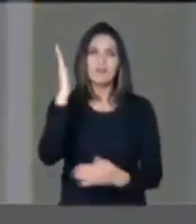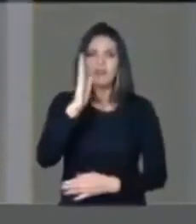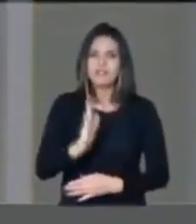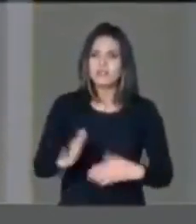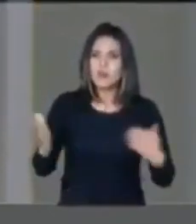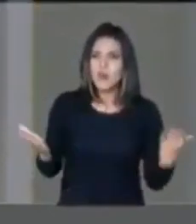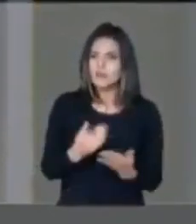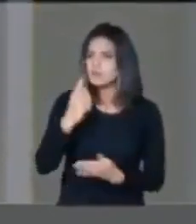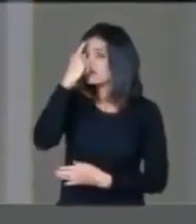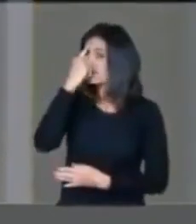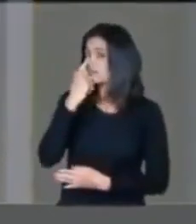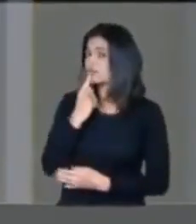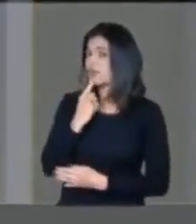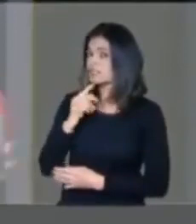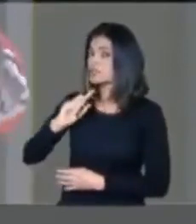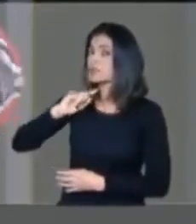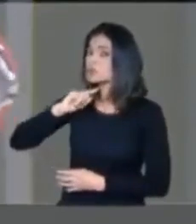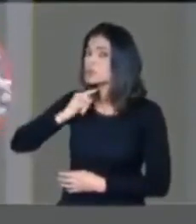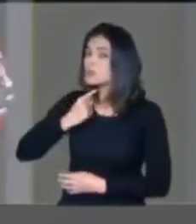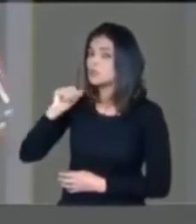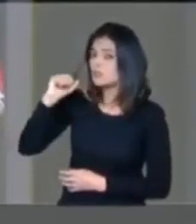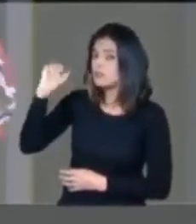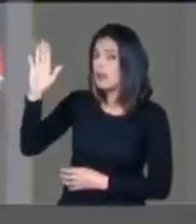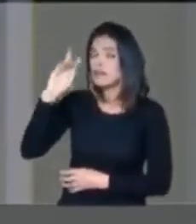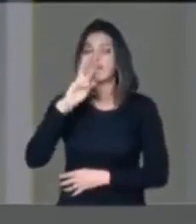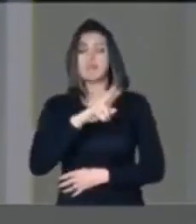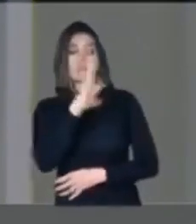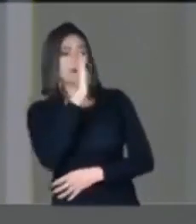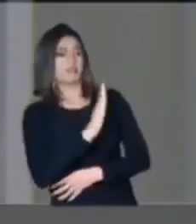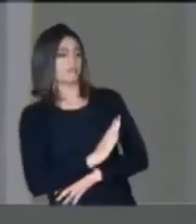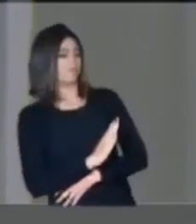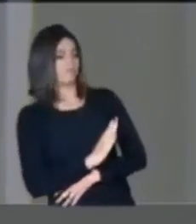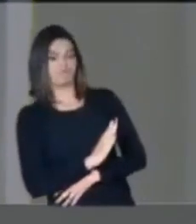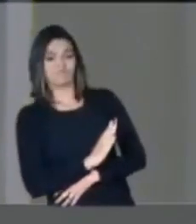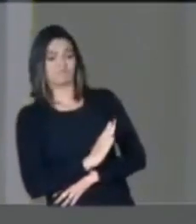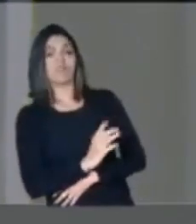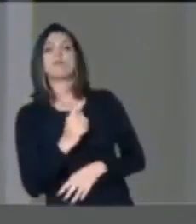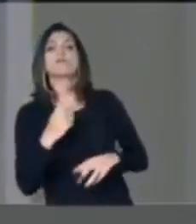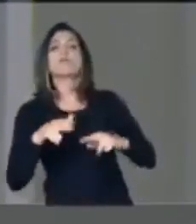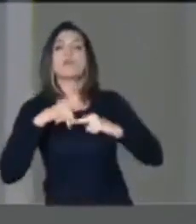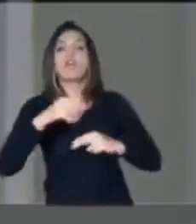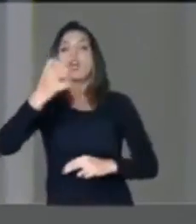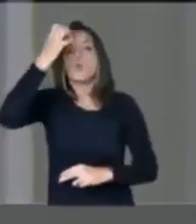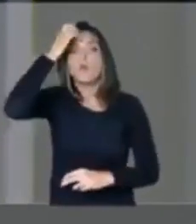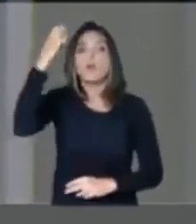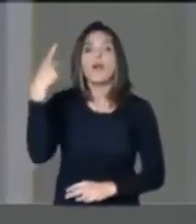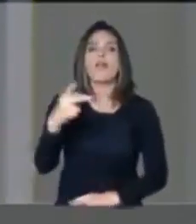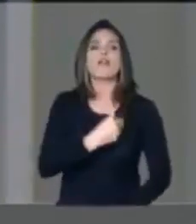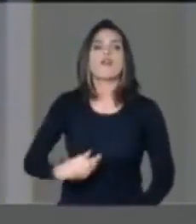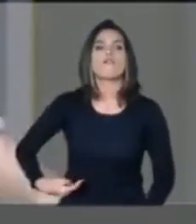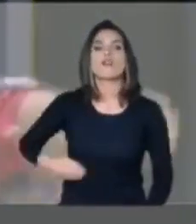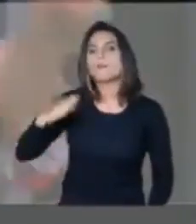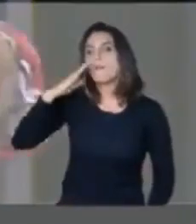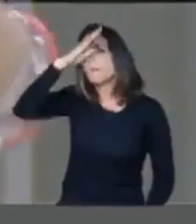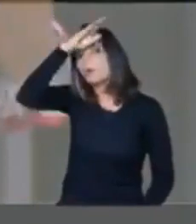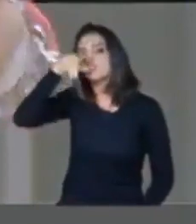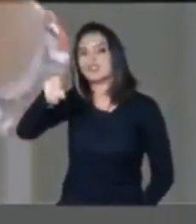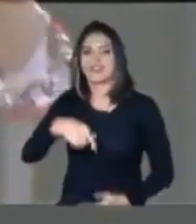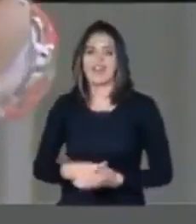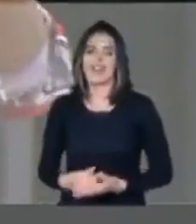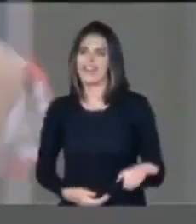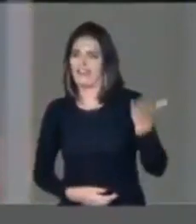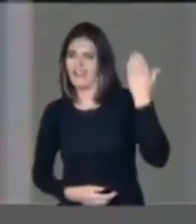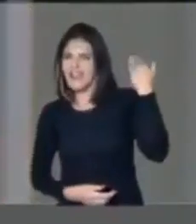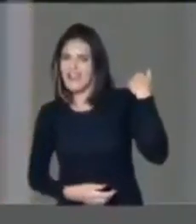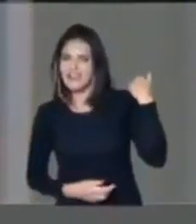está com imagem ruim lá fora, é por causa do governo do senhor Bolsonaro. Quando nós tínhamos os nossos governos, nós